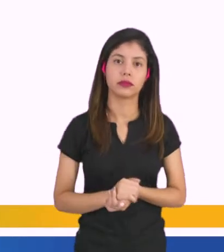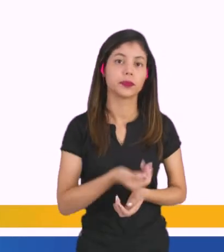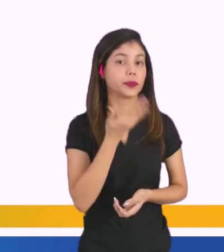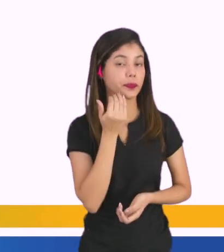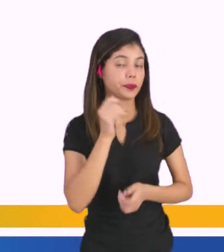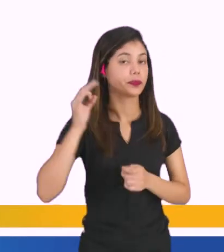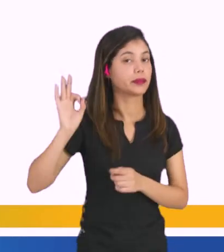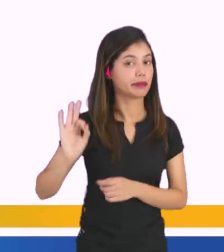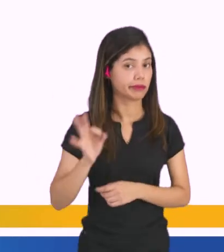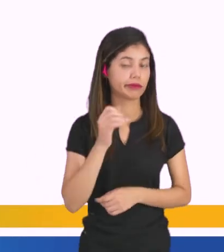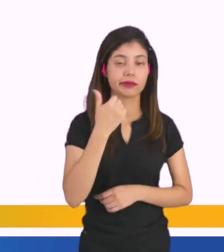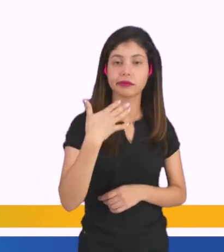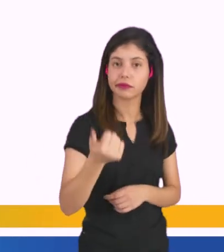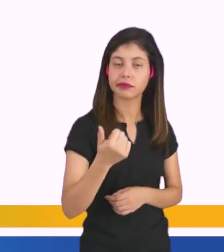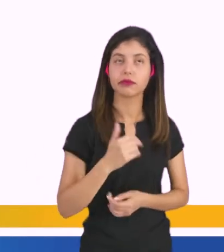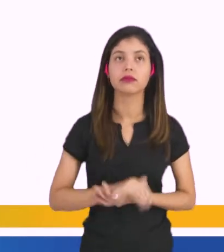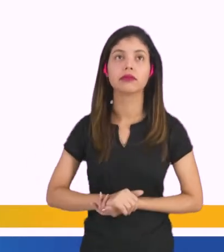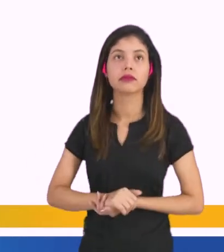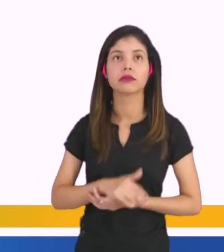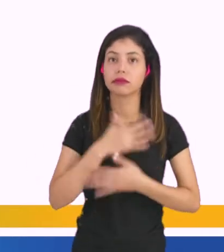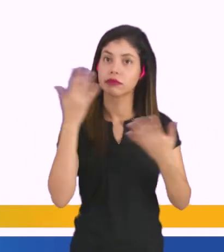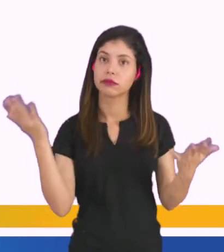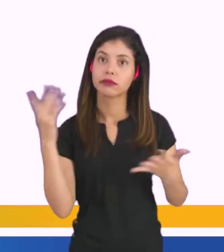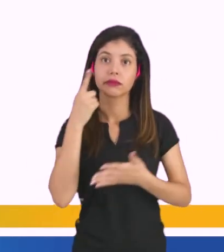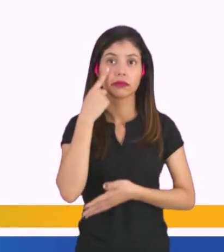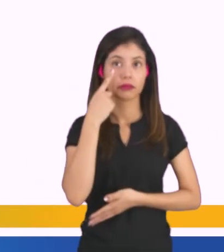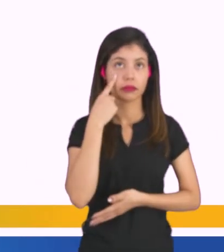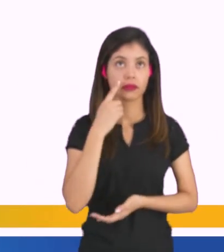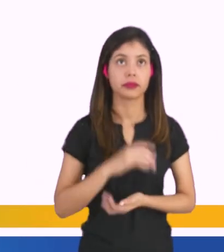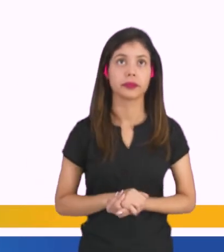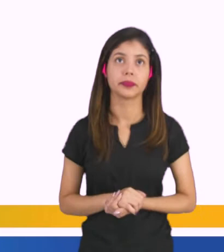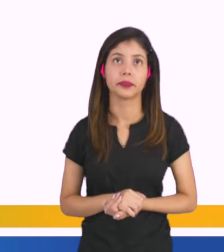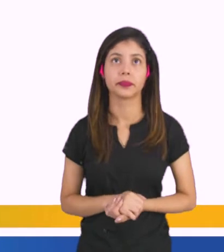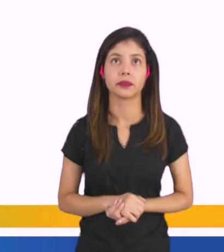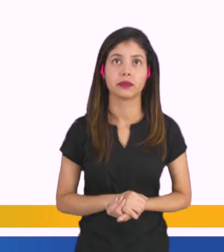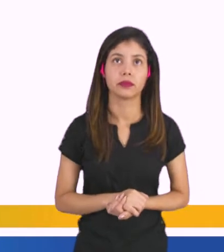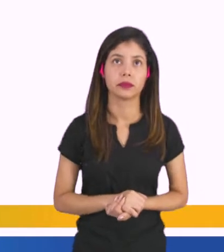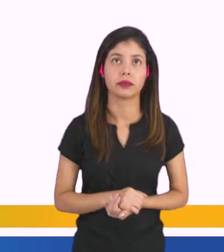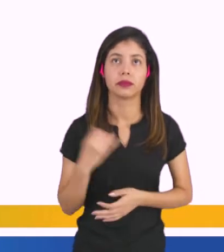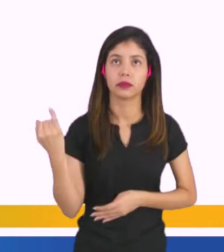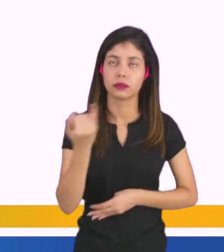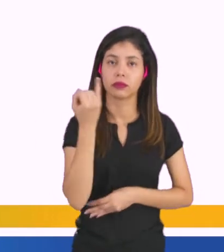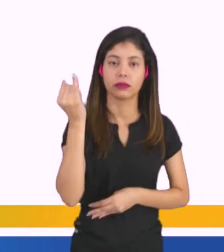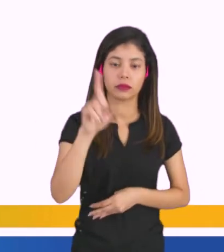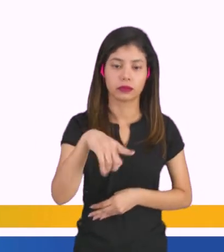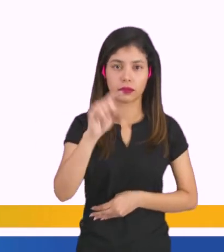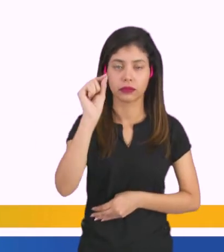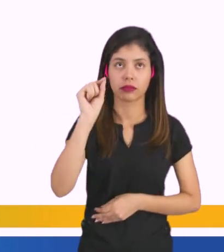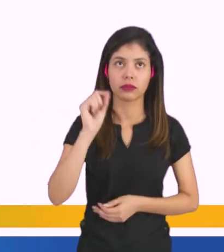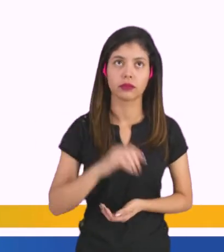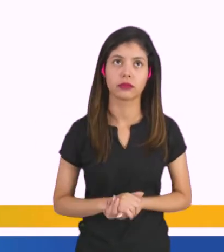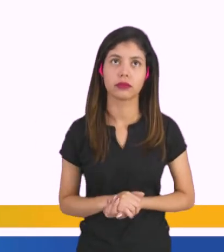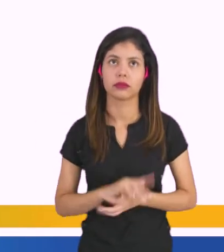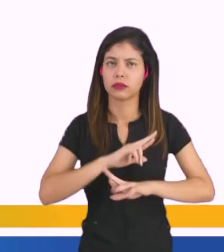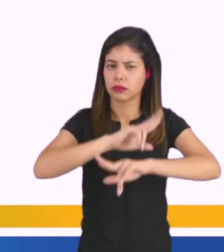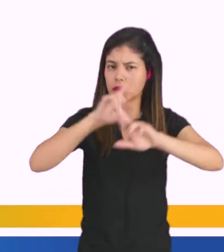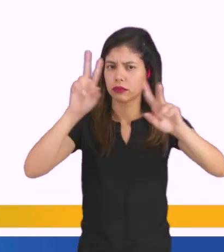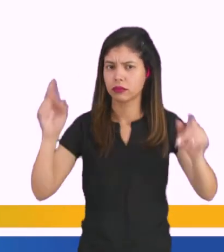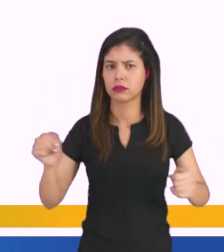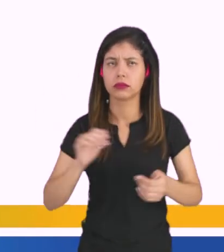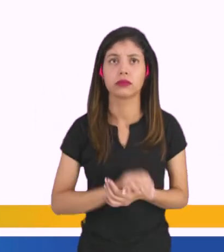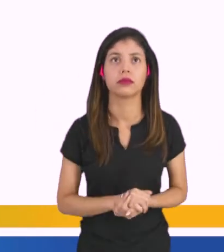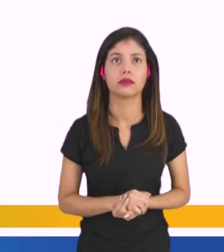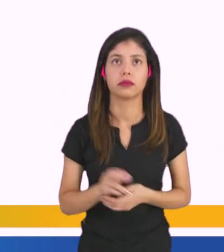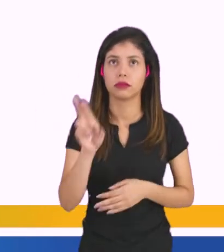refeição. Tudo bem, gente? Então olha só, o princípio fundamental da contagem, existem várias